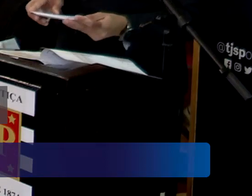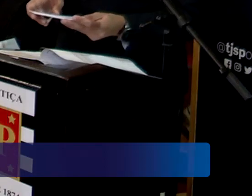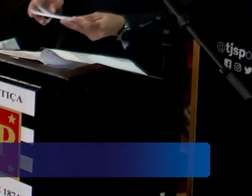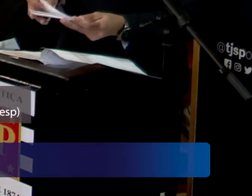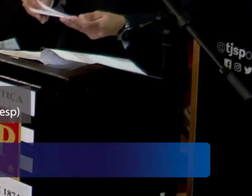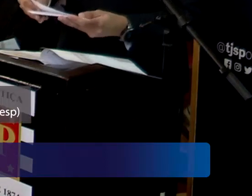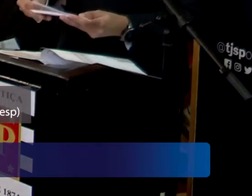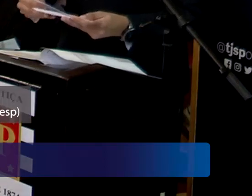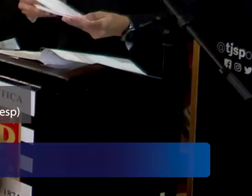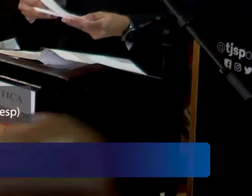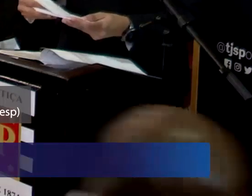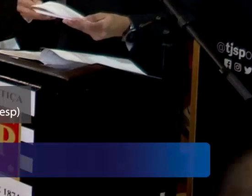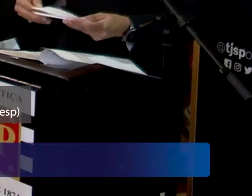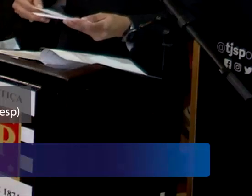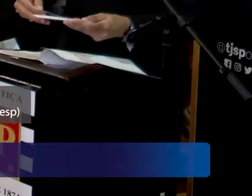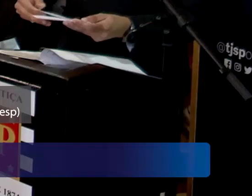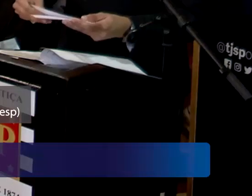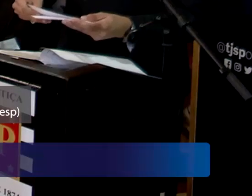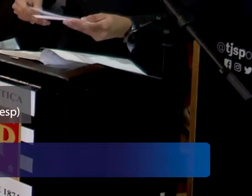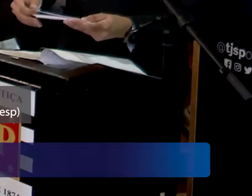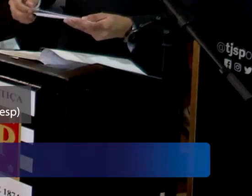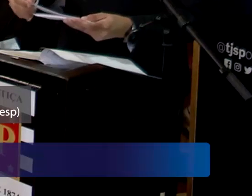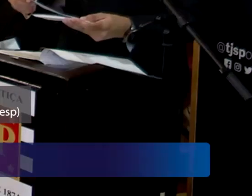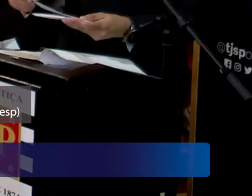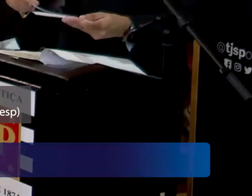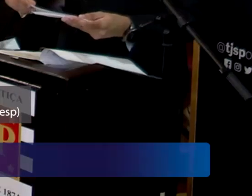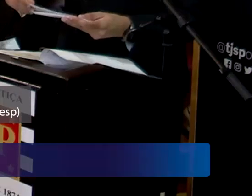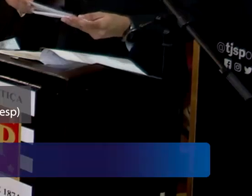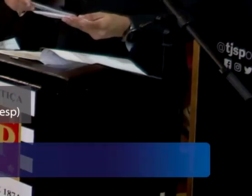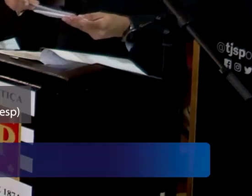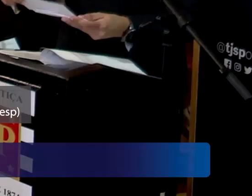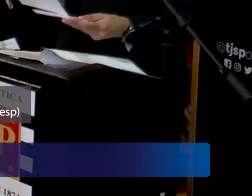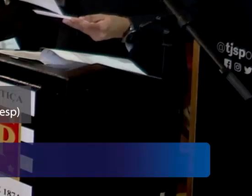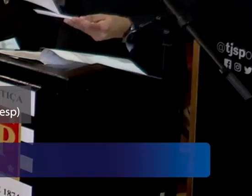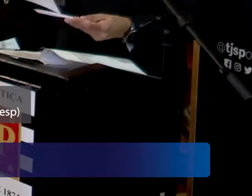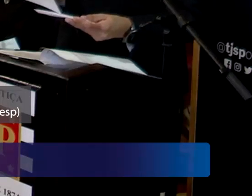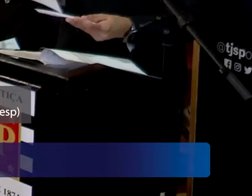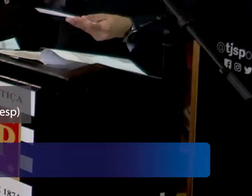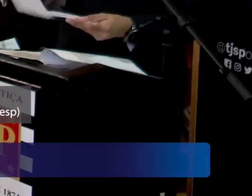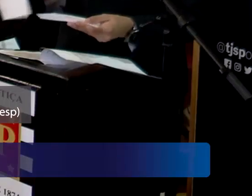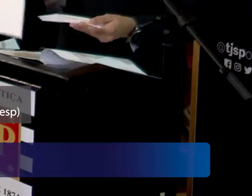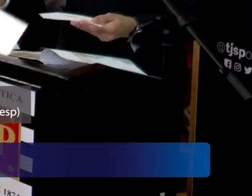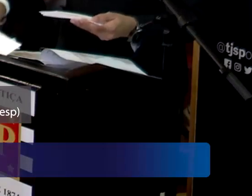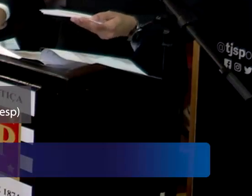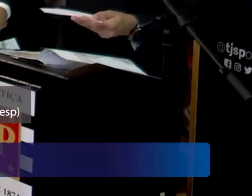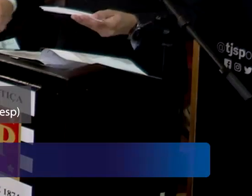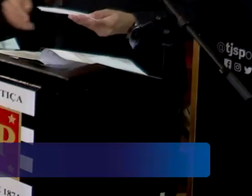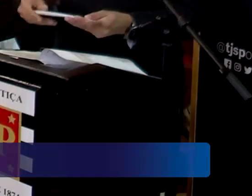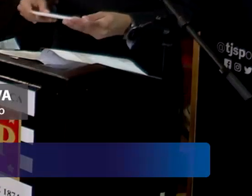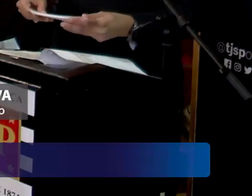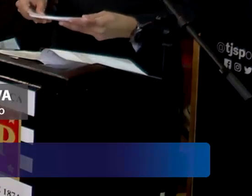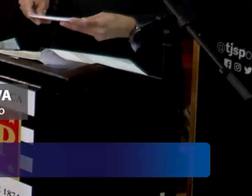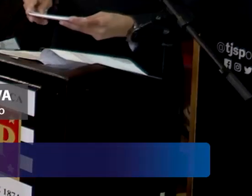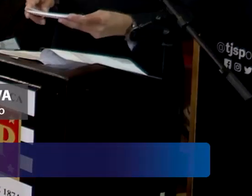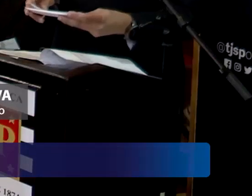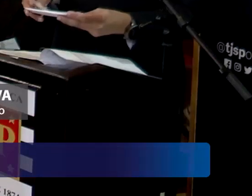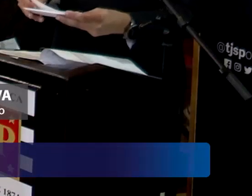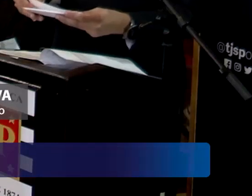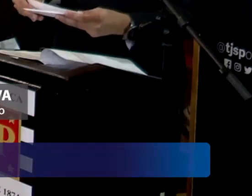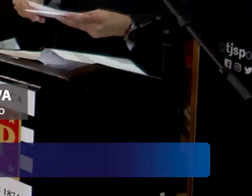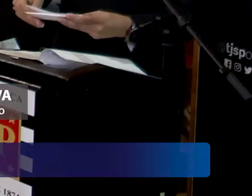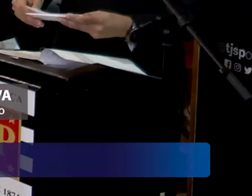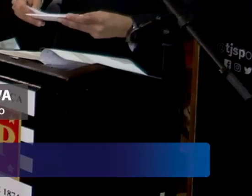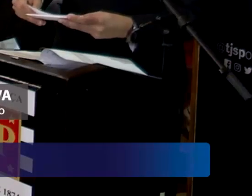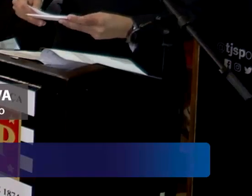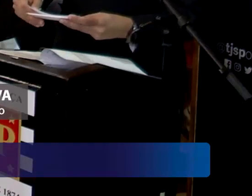Ouvidor ao Desembargador Arthur Marques da Silva Filho Presidente da Associação dos Funcionários Públicos de São Paulo Desembargador